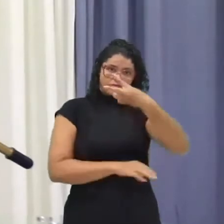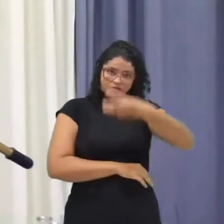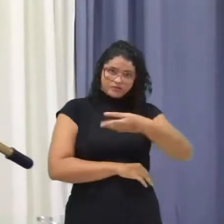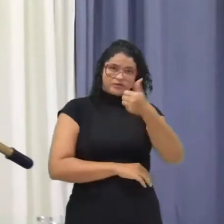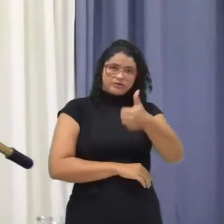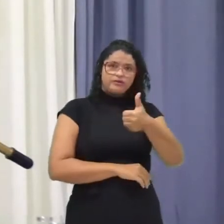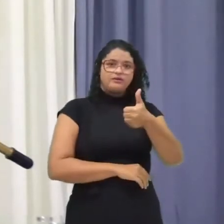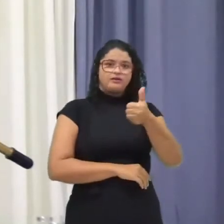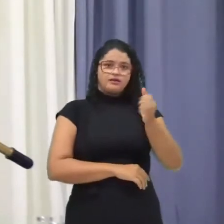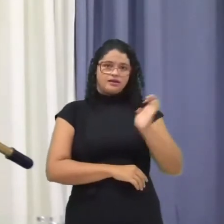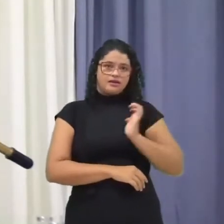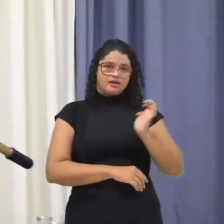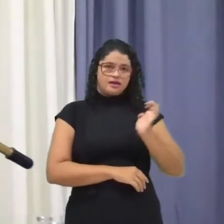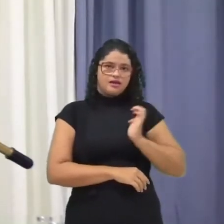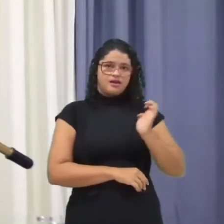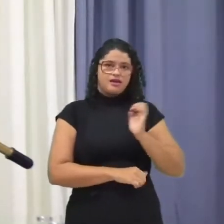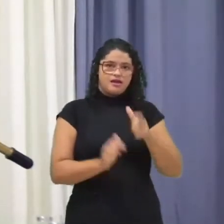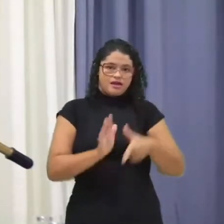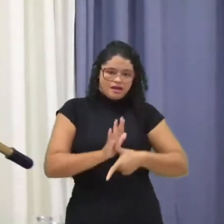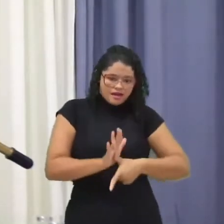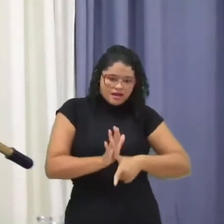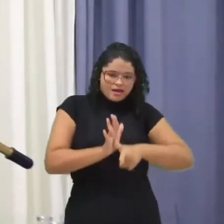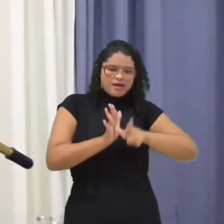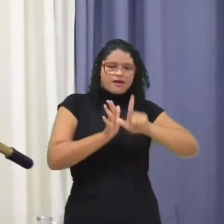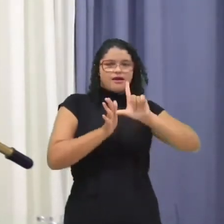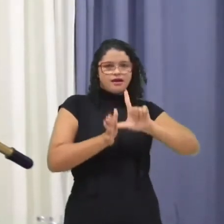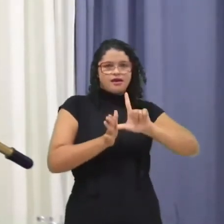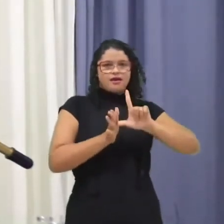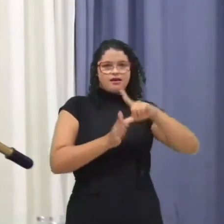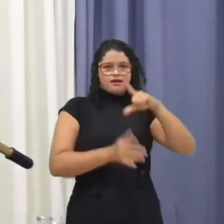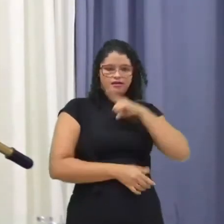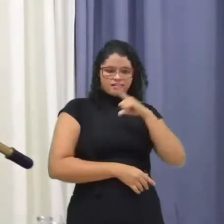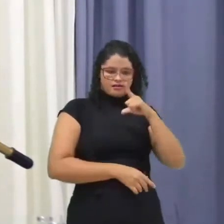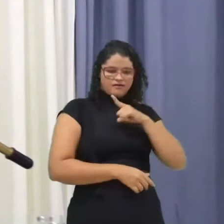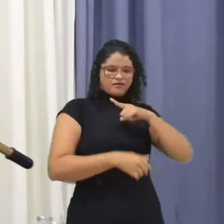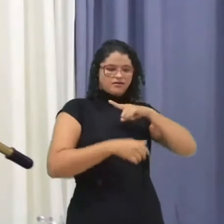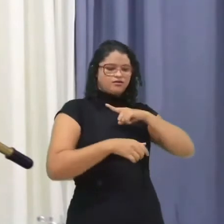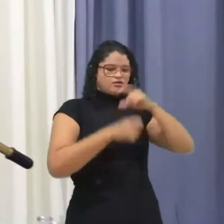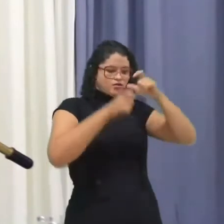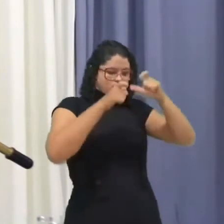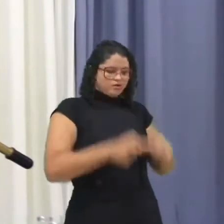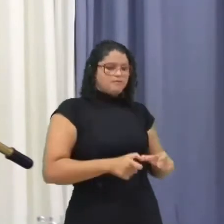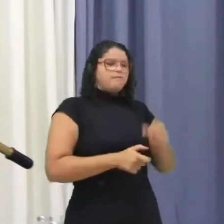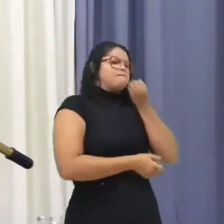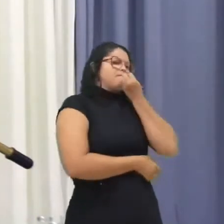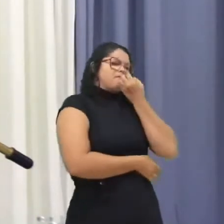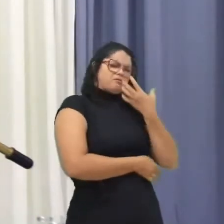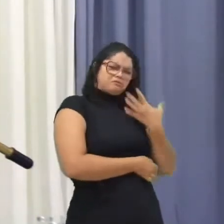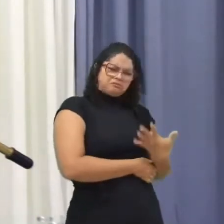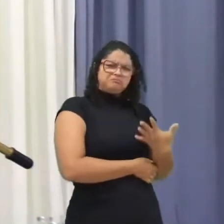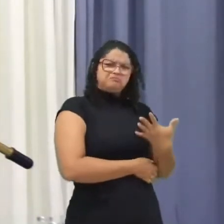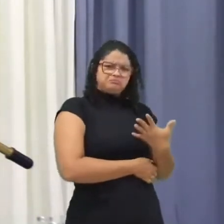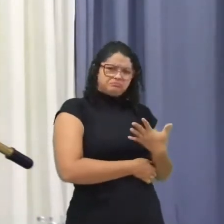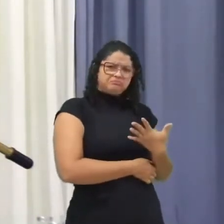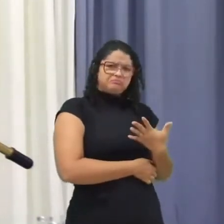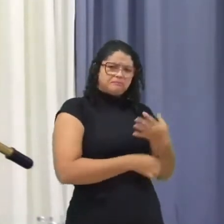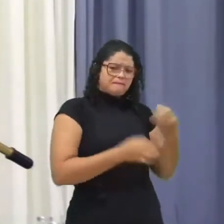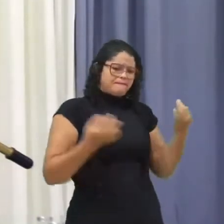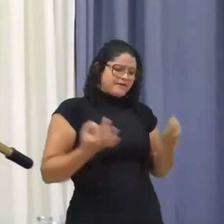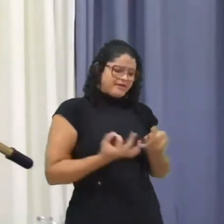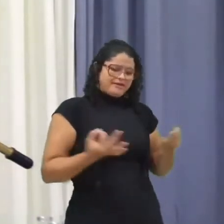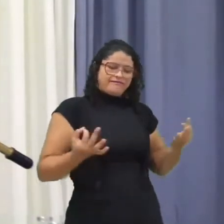Lázaro, vemos que mesmo que Lázaro estivesse num lugar agradável, num lugar bom, aprazível,